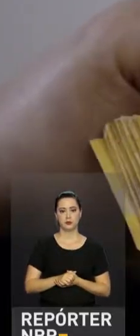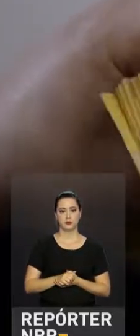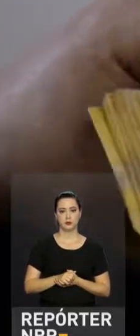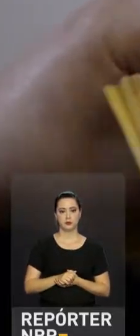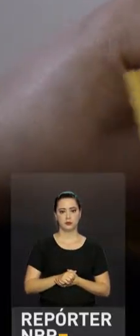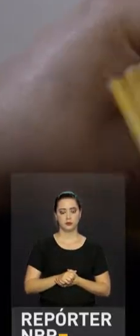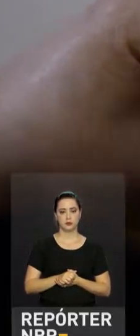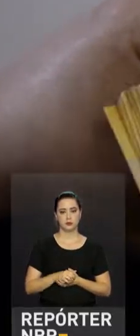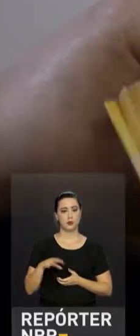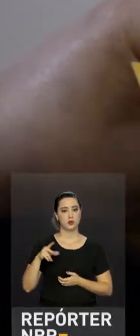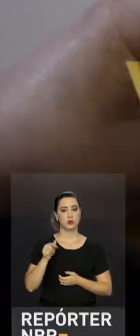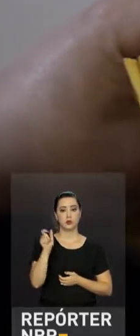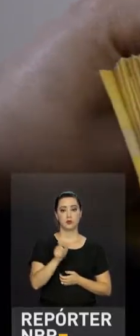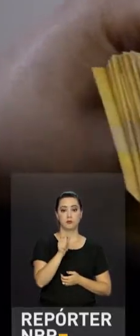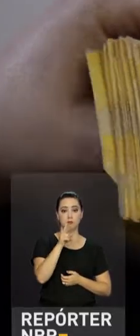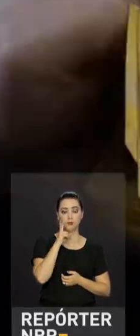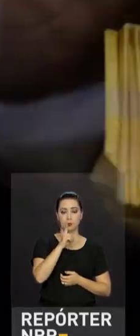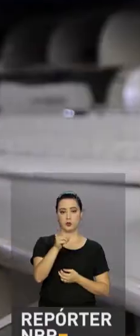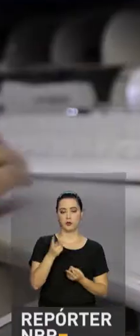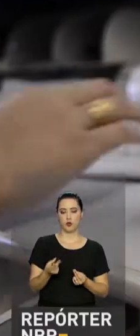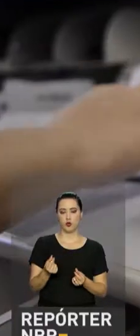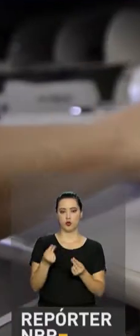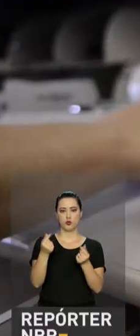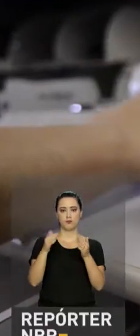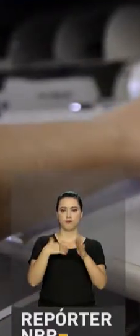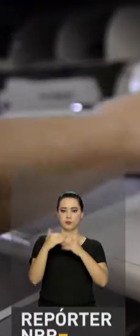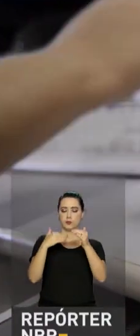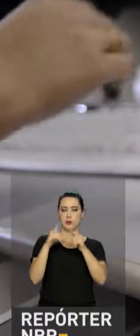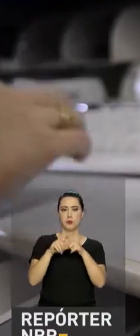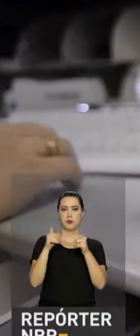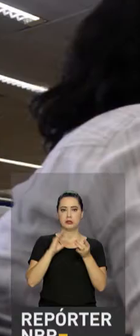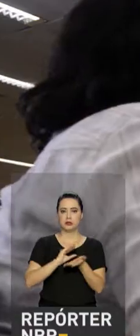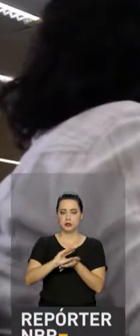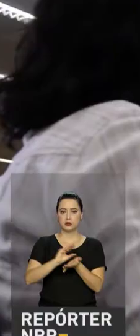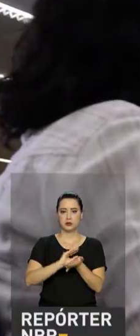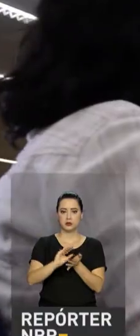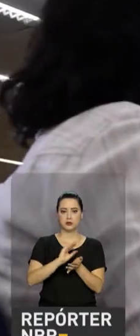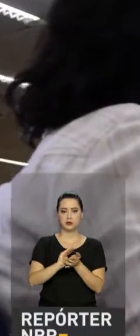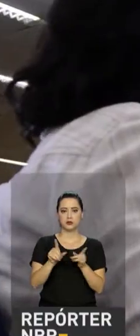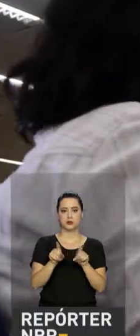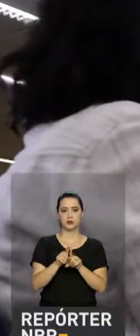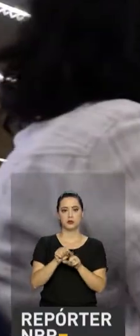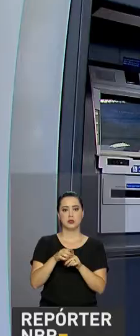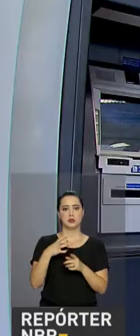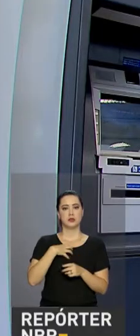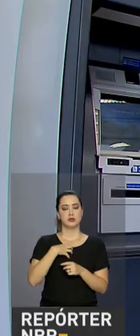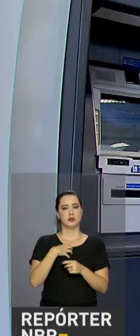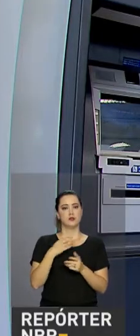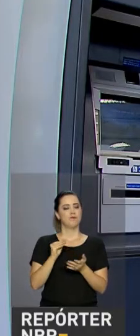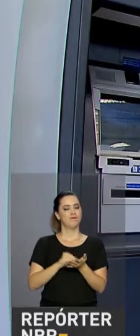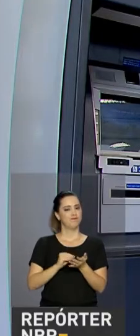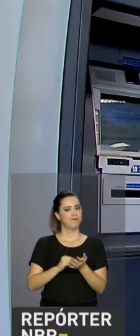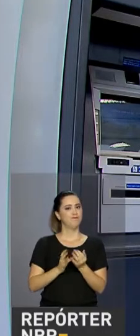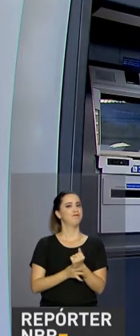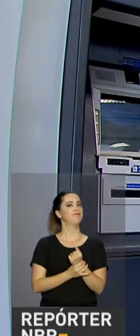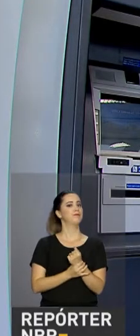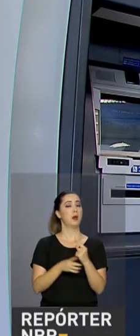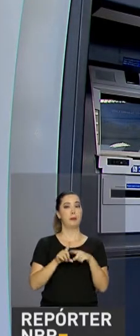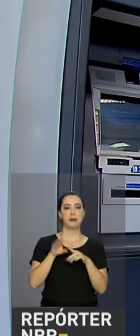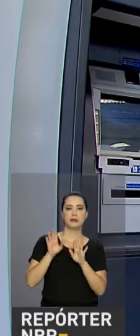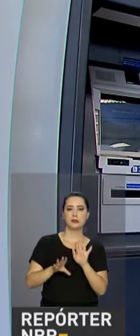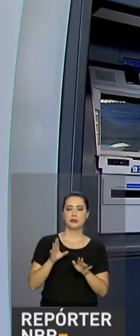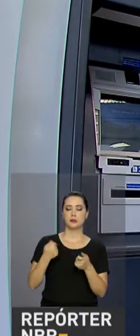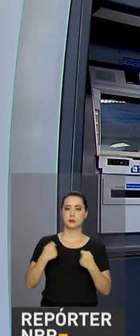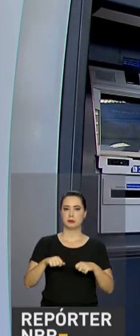todo mundo quer ver o dinheiro render mais na hora de investir bati a insegurança por isso muita gente ainda